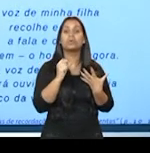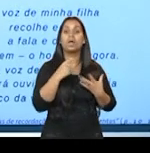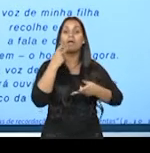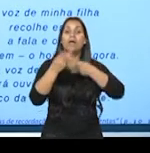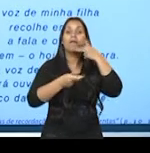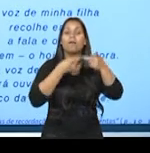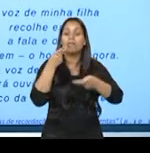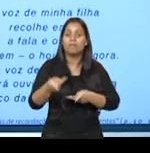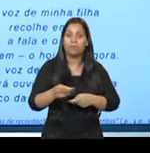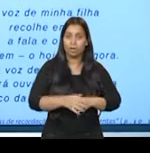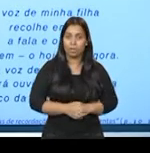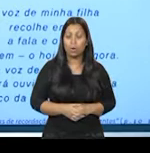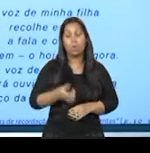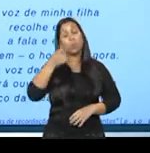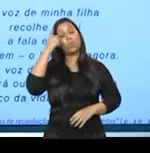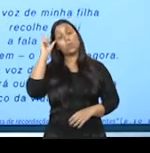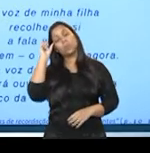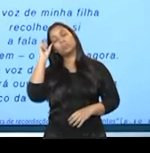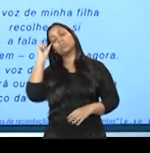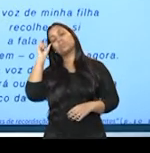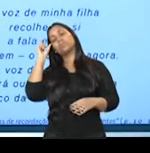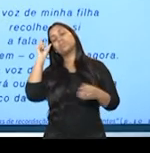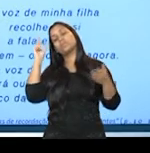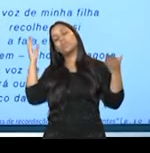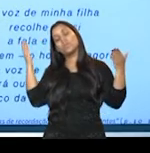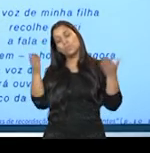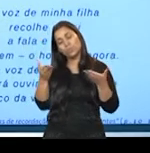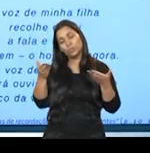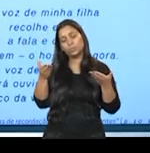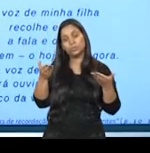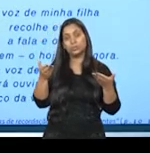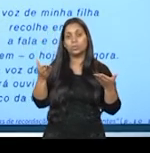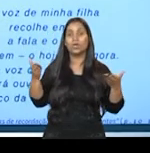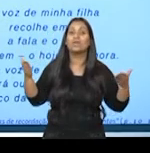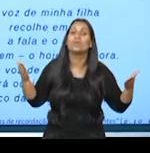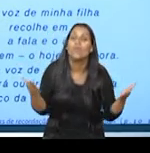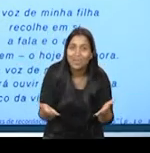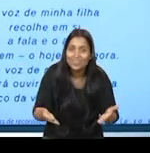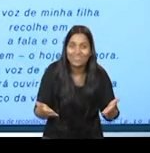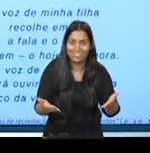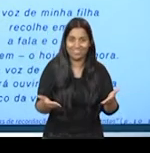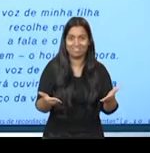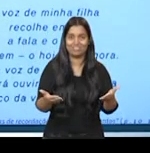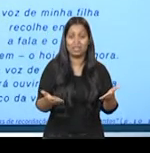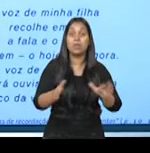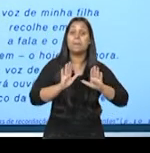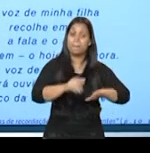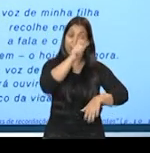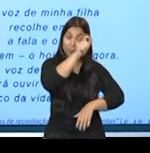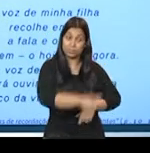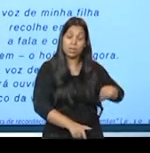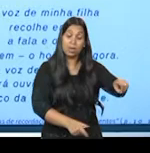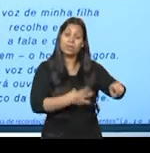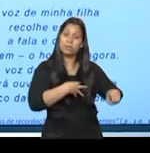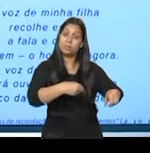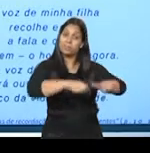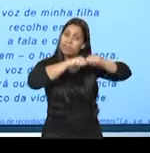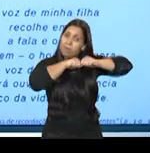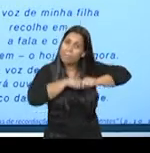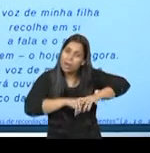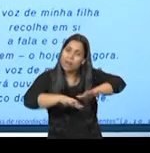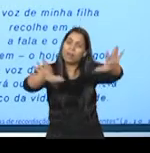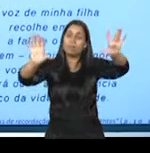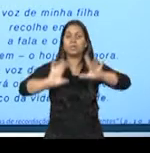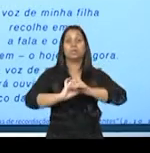a fala e o ato, o ontem, o hoje, o agora. Na voz de minha filha se fará ouvir a ressonância, o